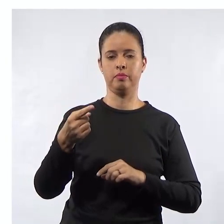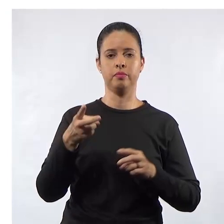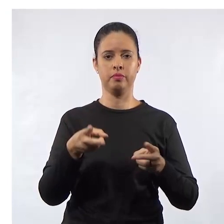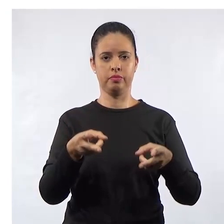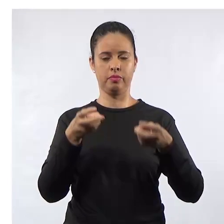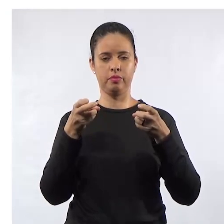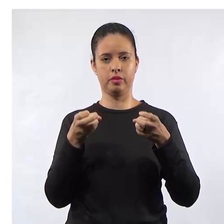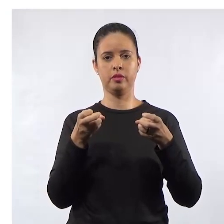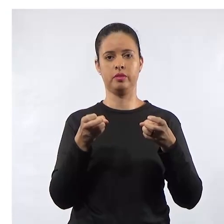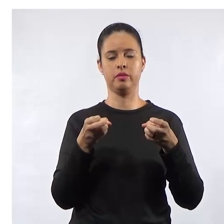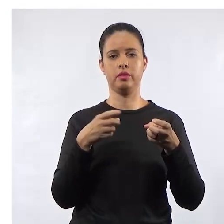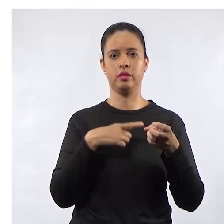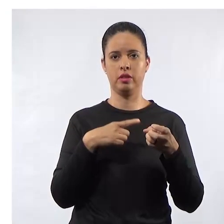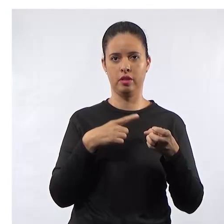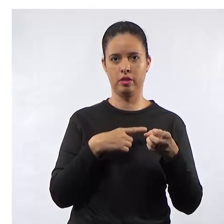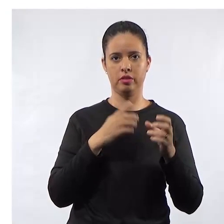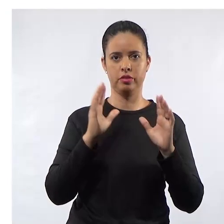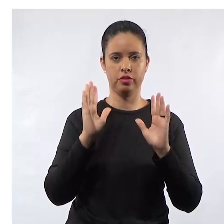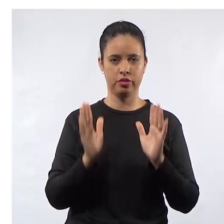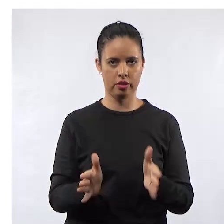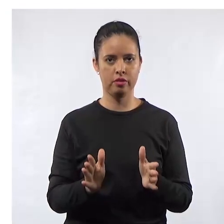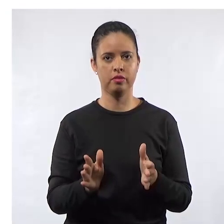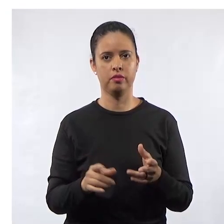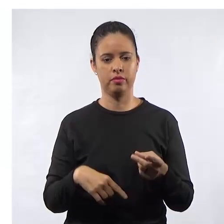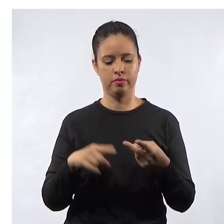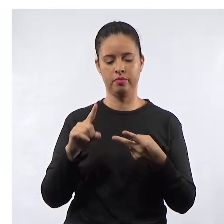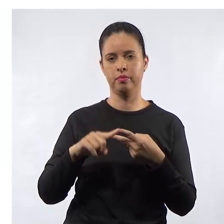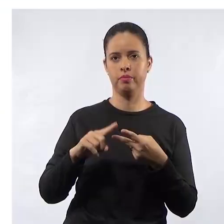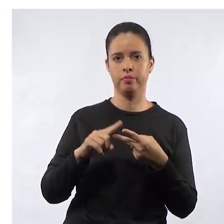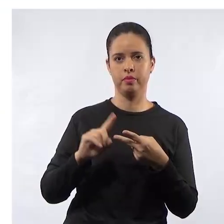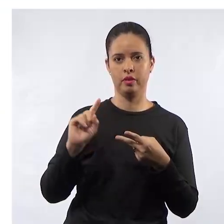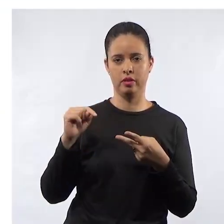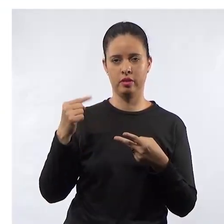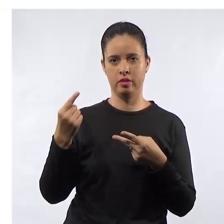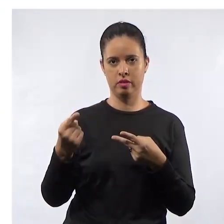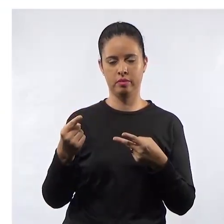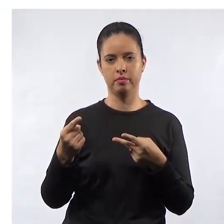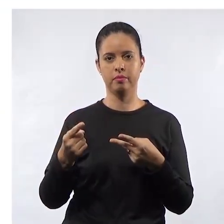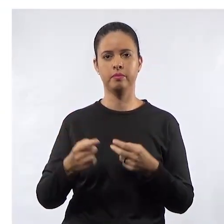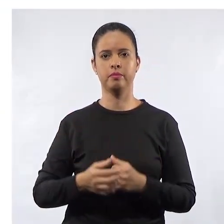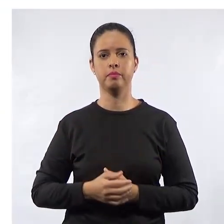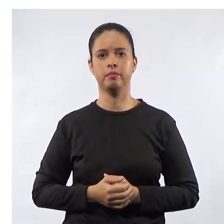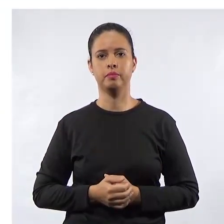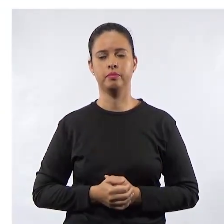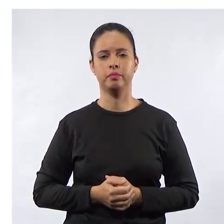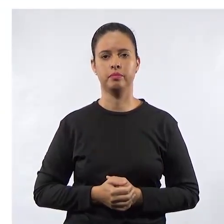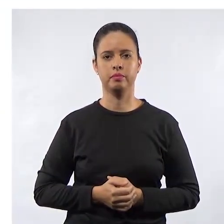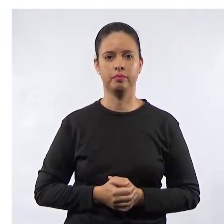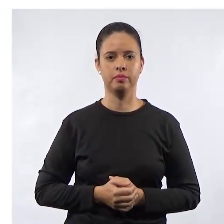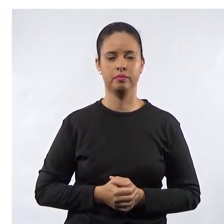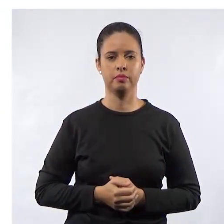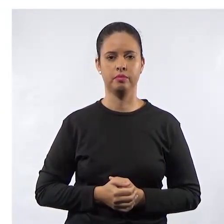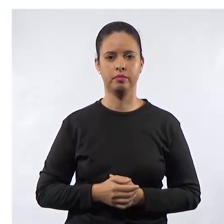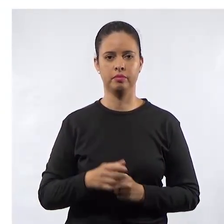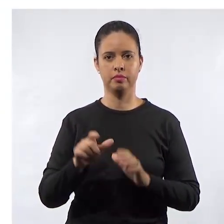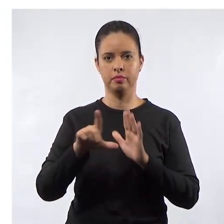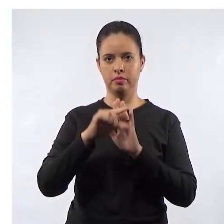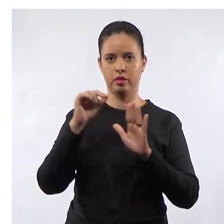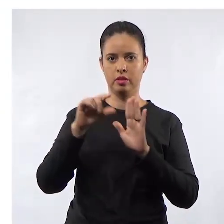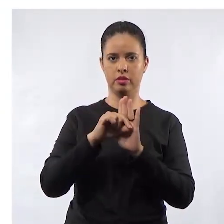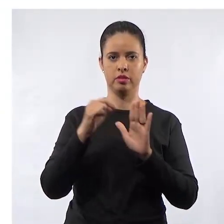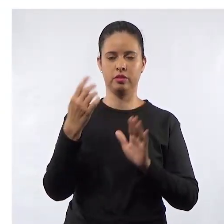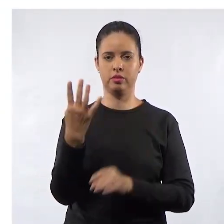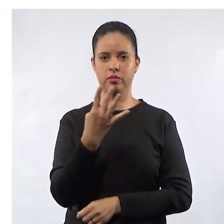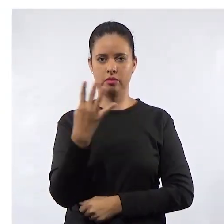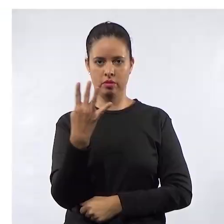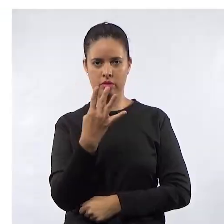aqui nessa próxima a gente vem aqui sobre a vulnerabilidade. Aí vocês vão entender porque eu passei, mas vai ficar bem didático, tá? Olha só,